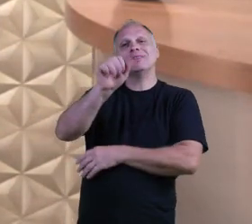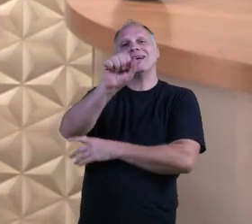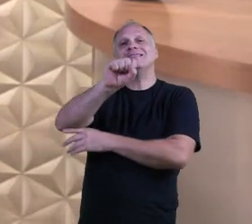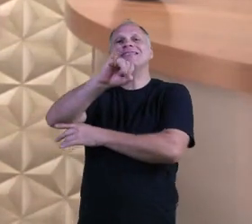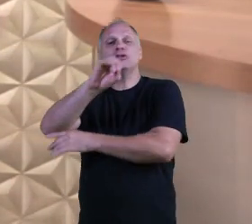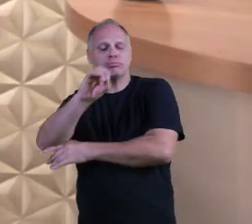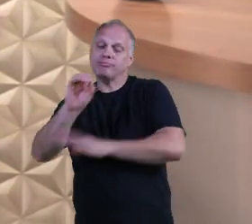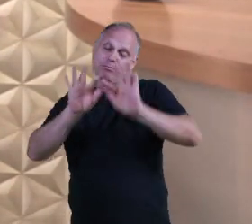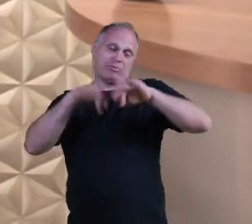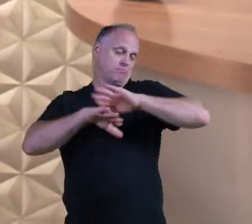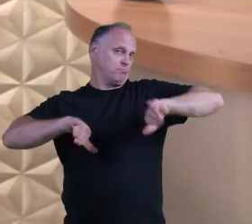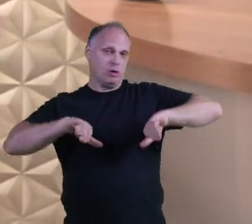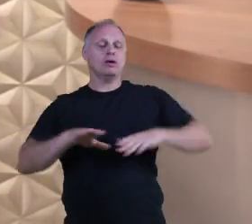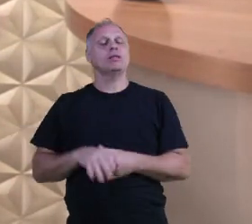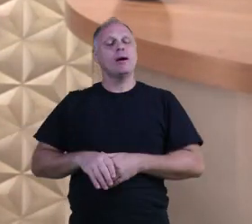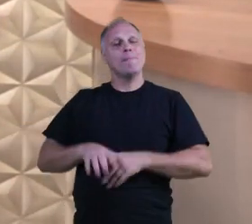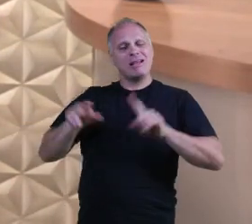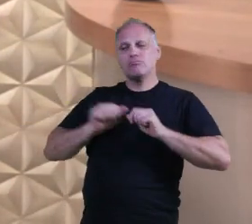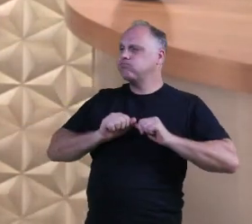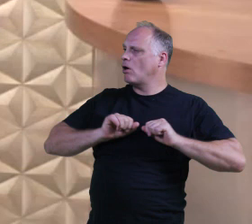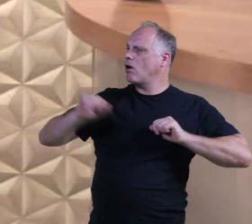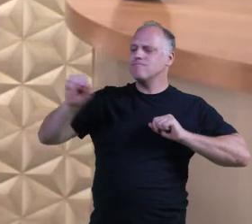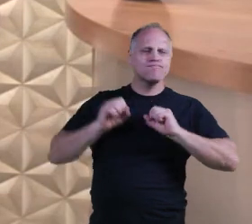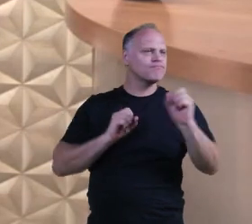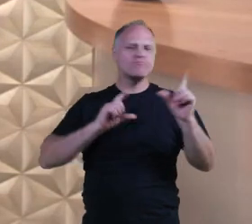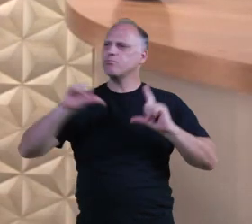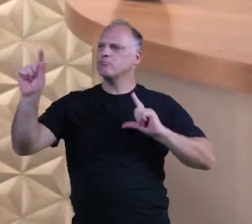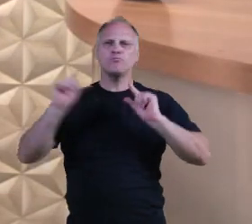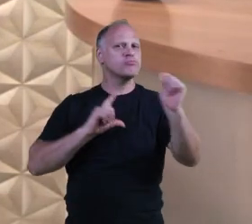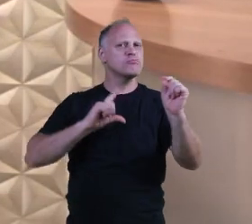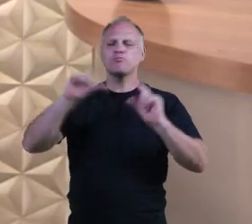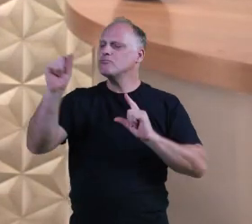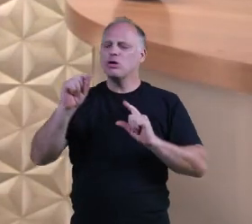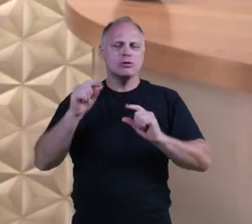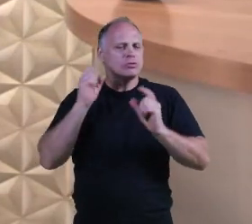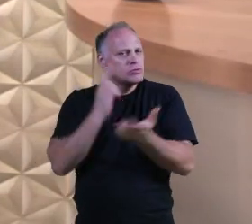são amigos até hoje, que não tem mais a banda, que era o grupo do Tássio, né?